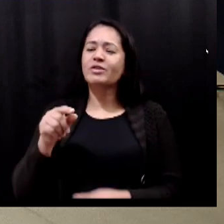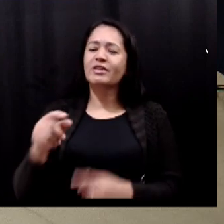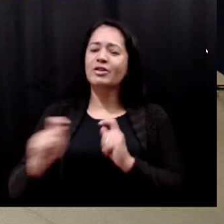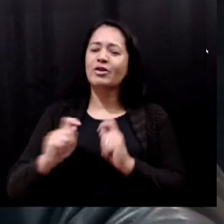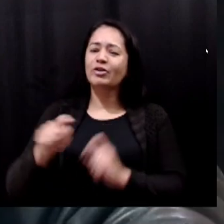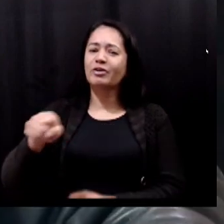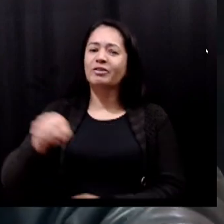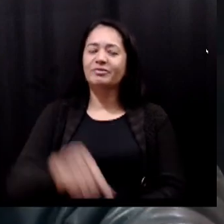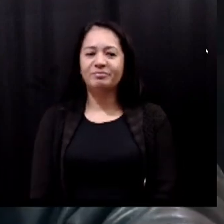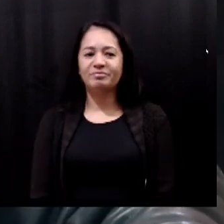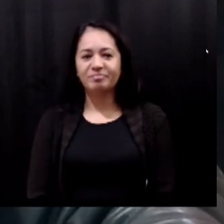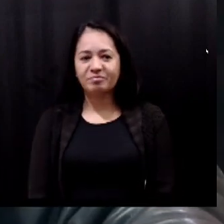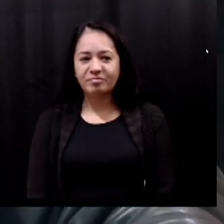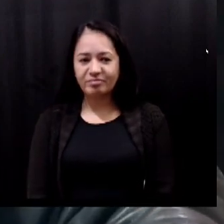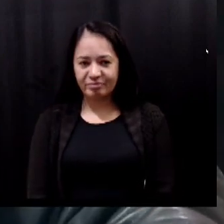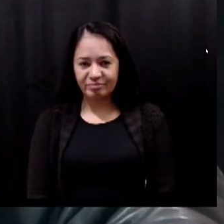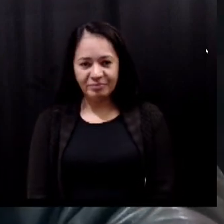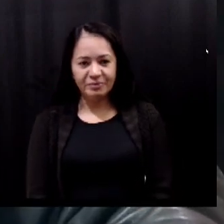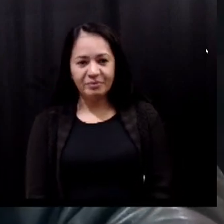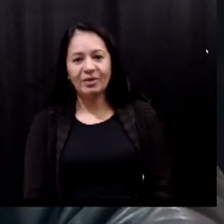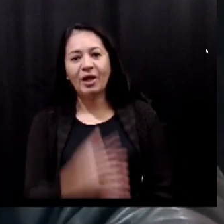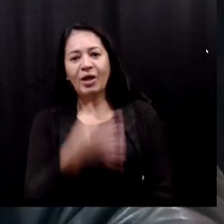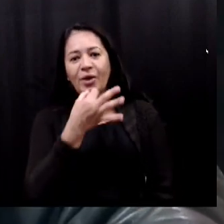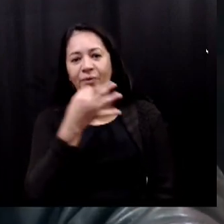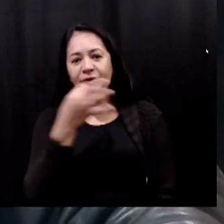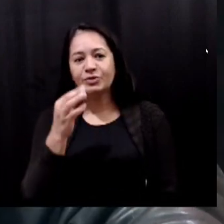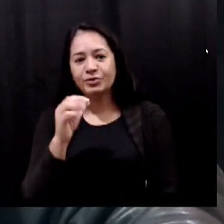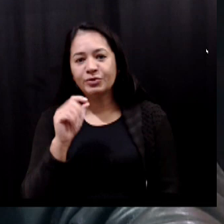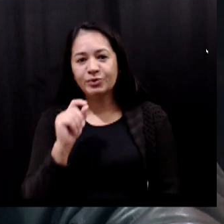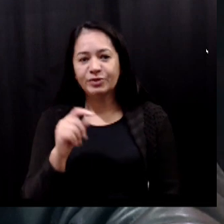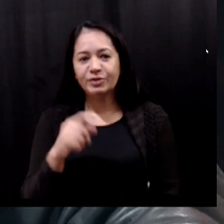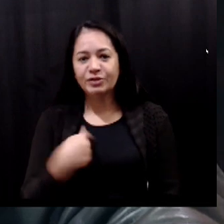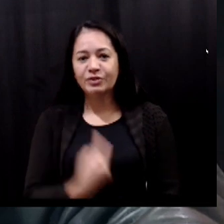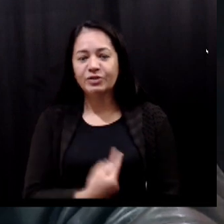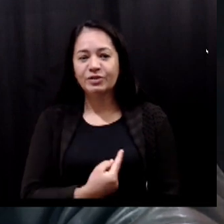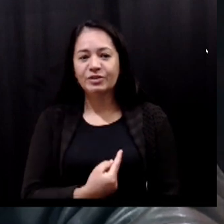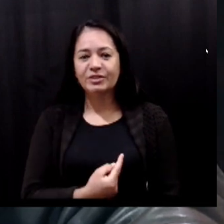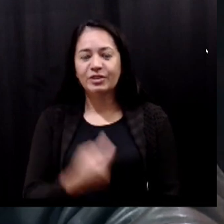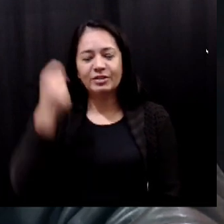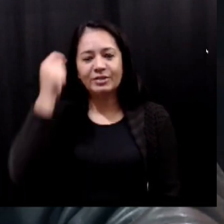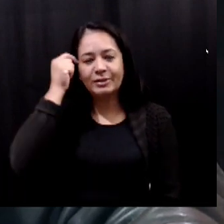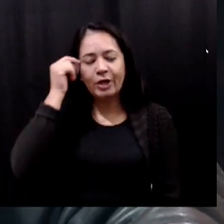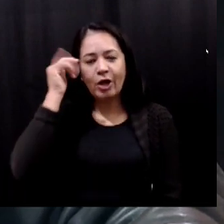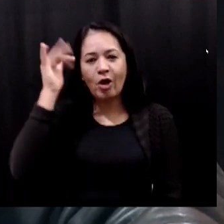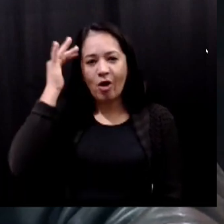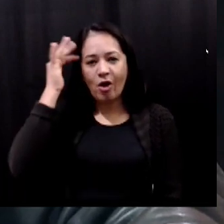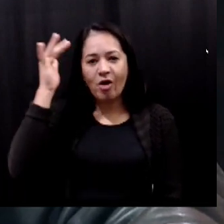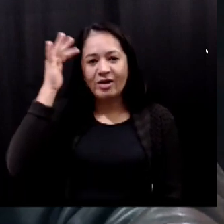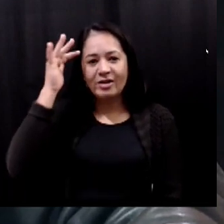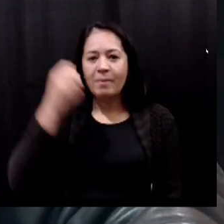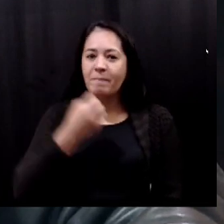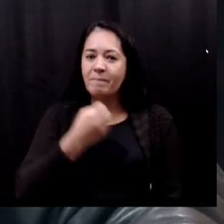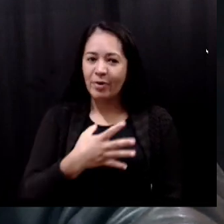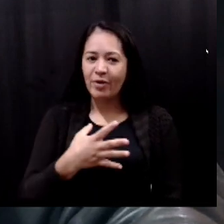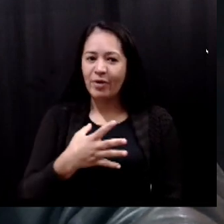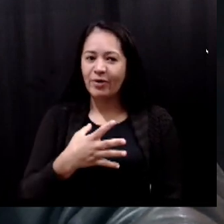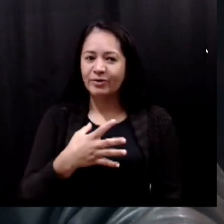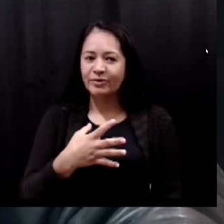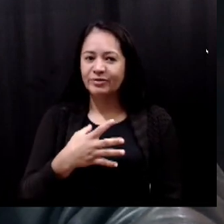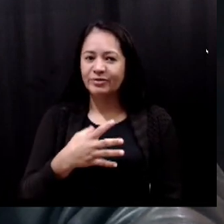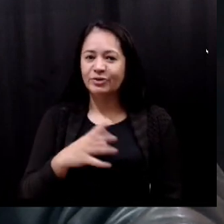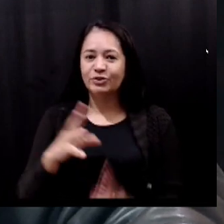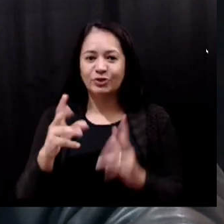Bom, acho que o que nos teoricamente seria bom que na prática todos os